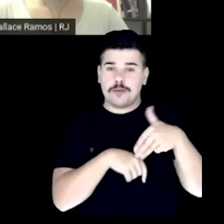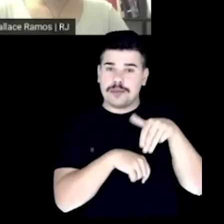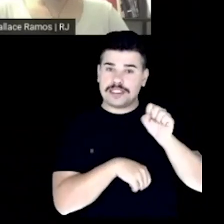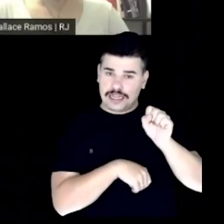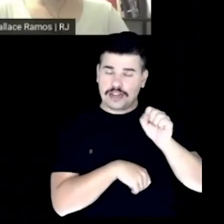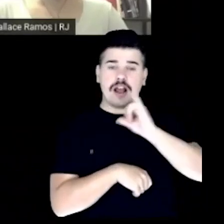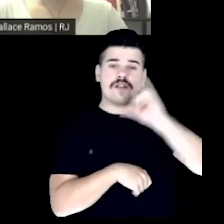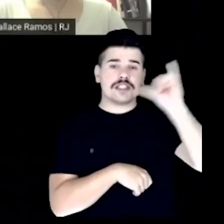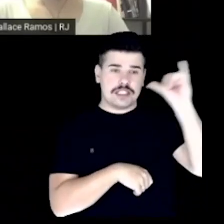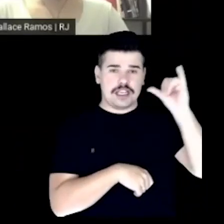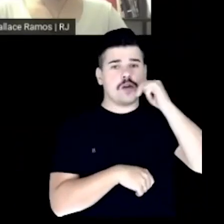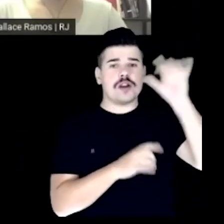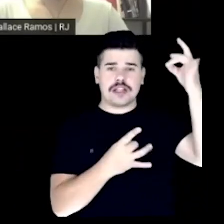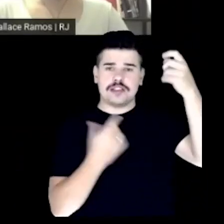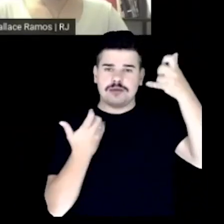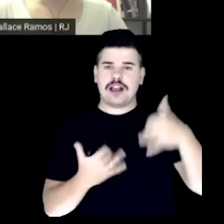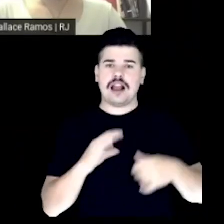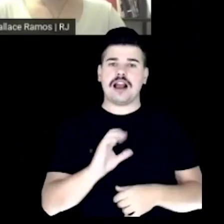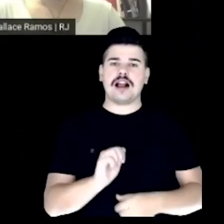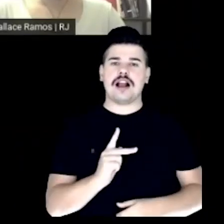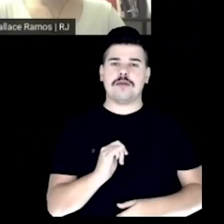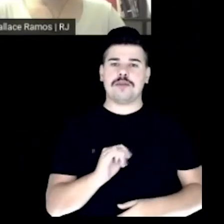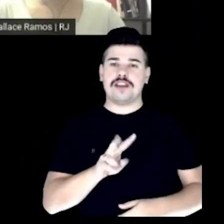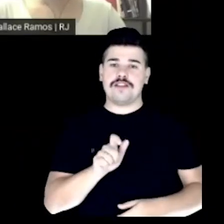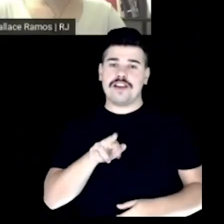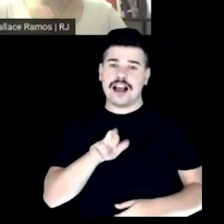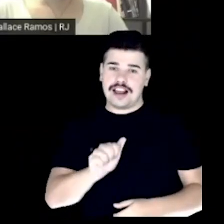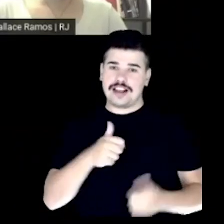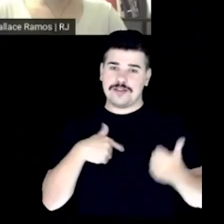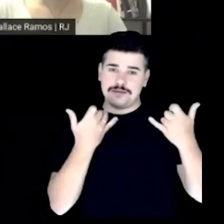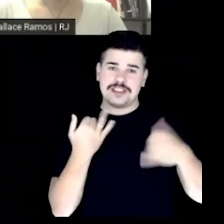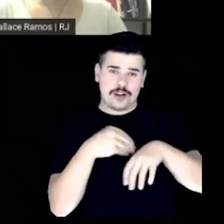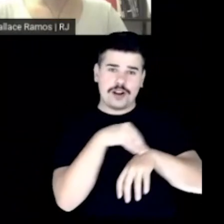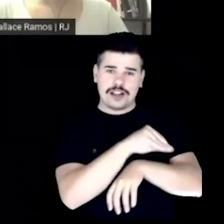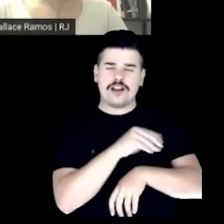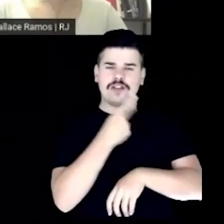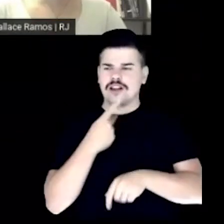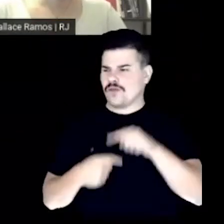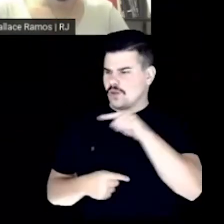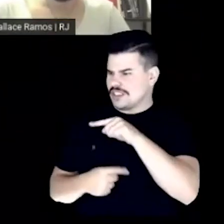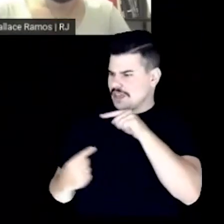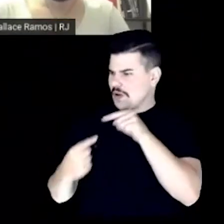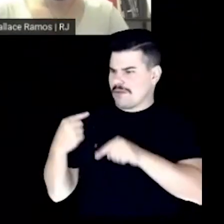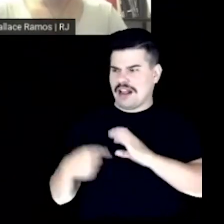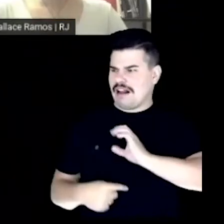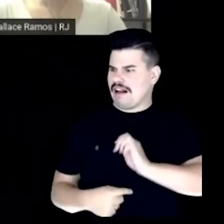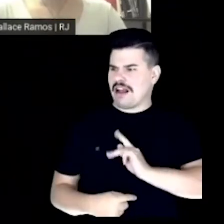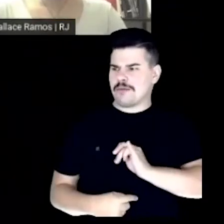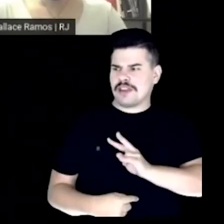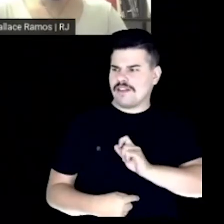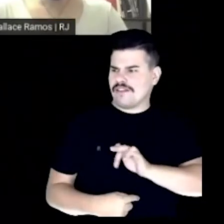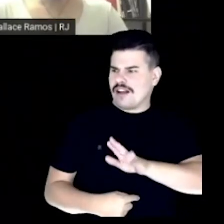eu tava fazendo mestrado, eu precisei explicar pro meu orientador o que era uma capivara, eu virei a mina das capivaras, minha orientadora de mestrado não sabia o que era uma